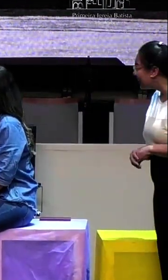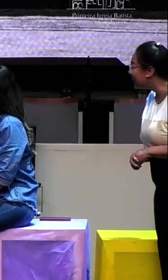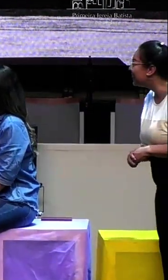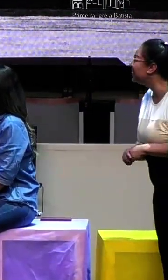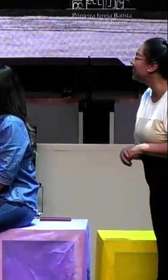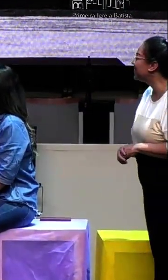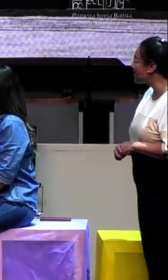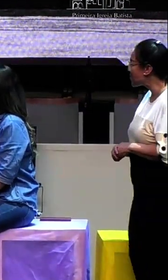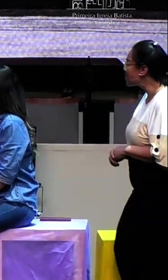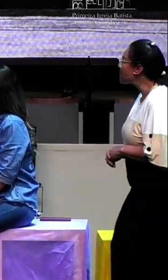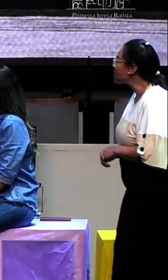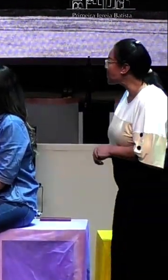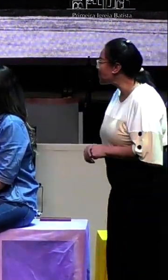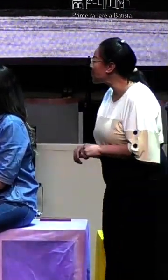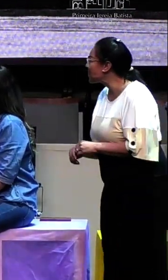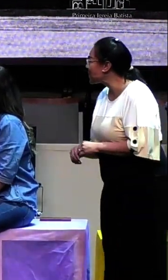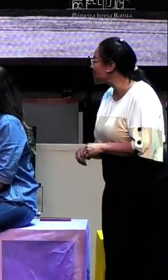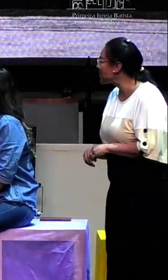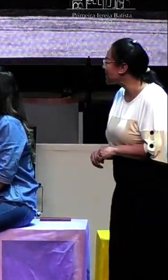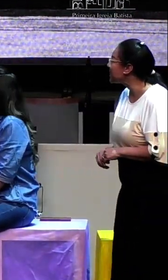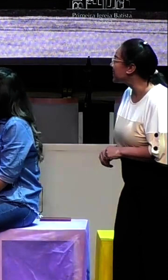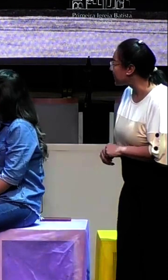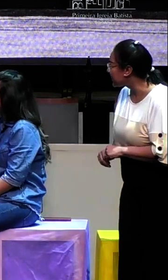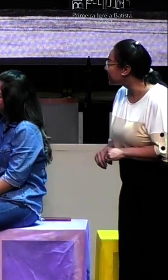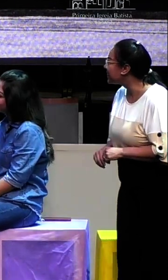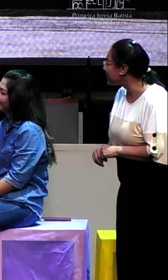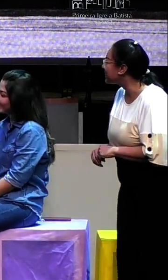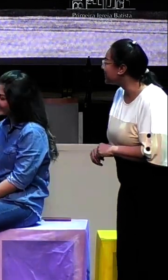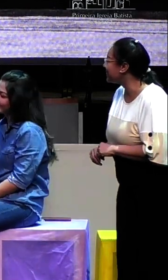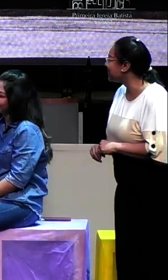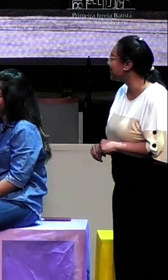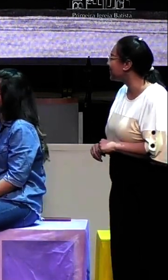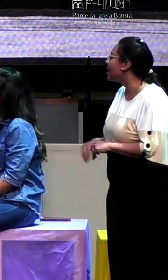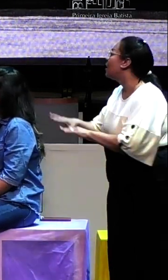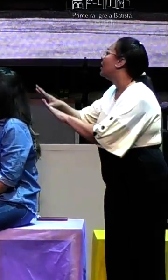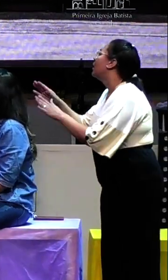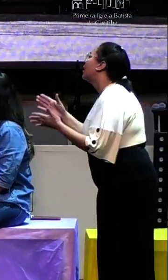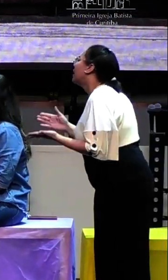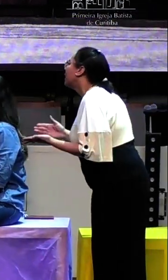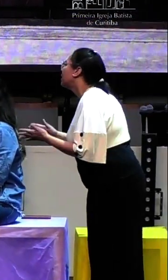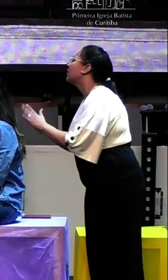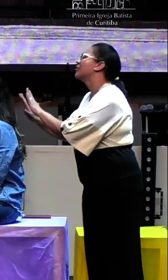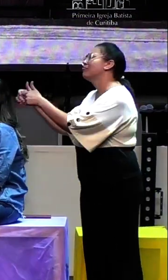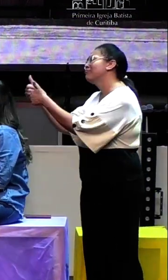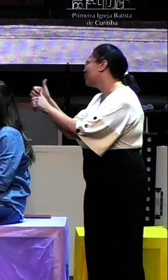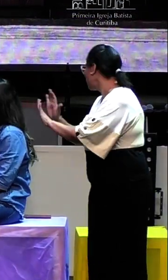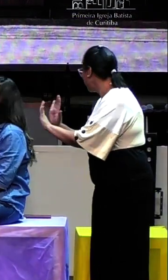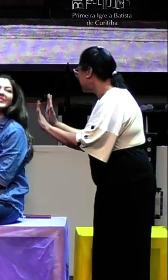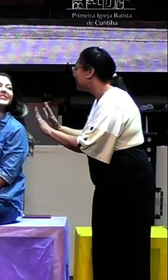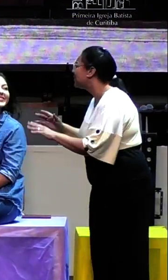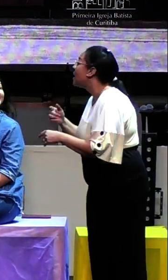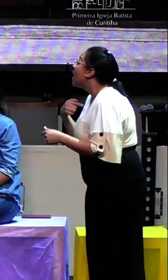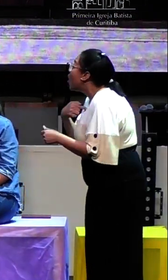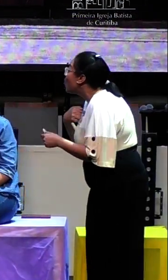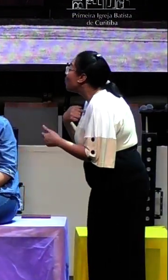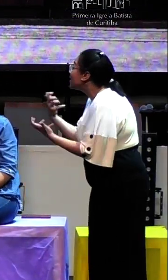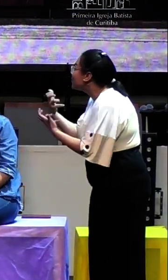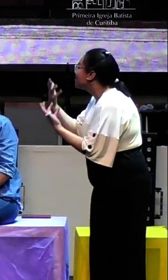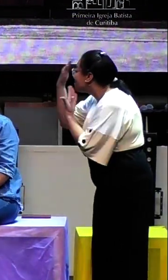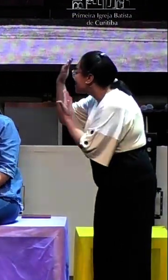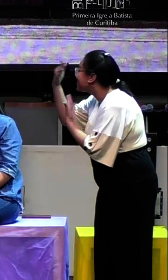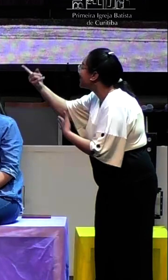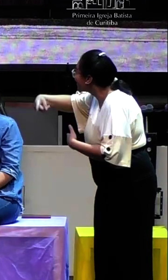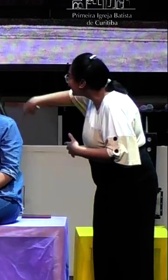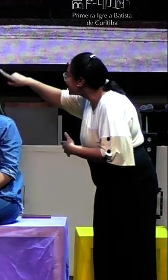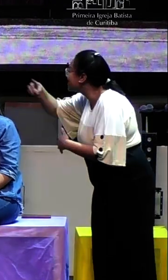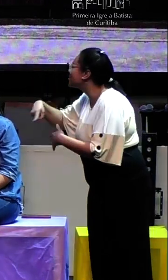nós, nós agradecemos. É muito importante aqui por você ter nos recebido na sua casa. Obrigado, muito obrigado. Ah, que legal. Mas eu